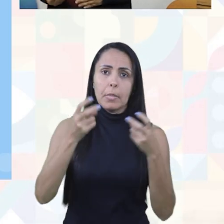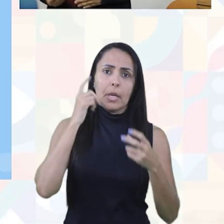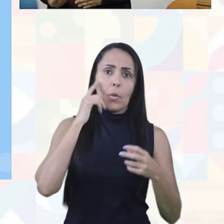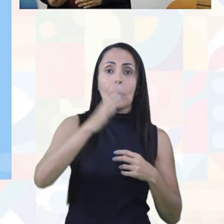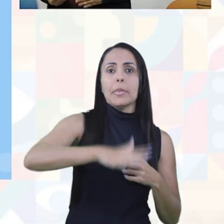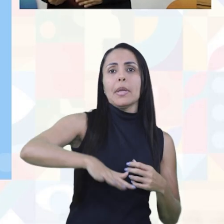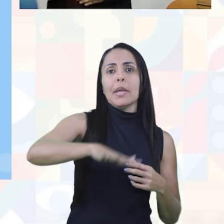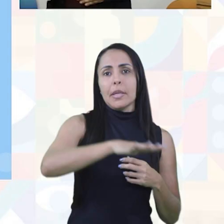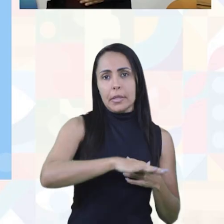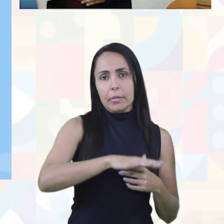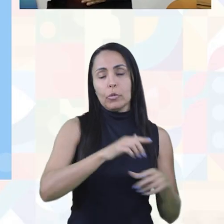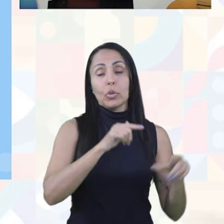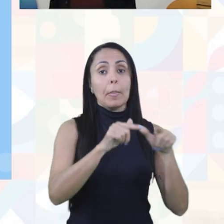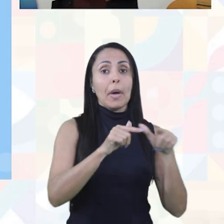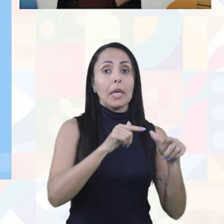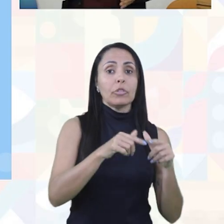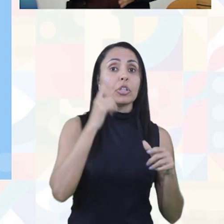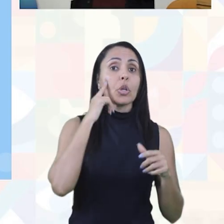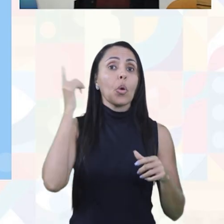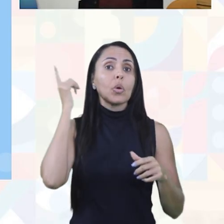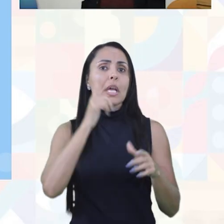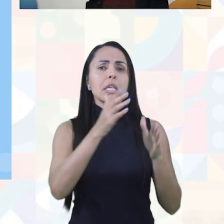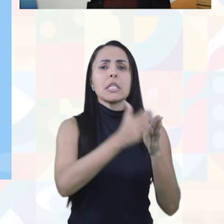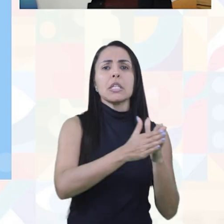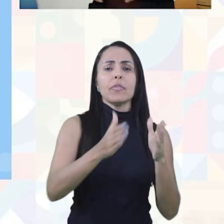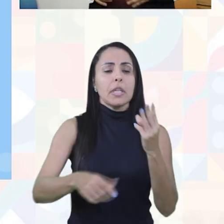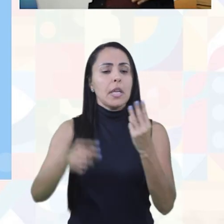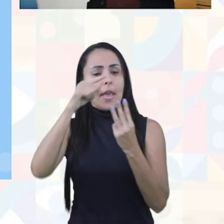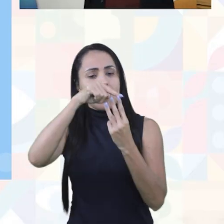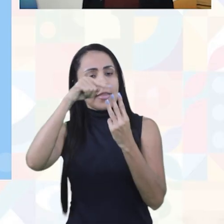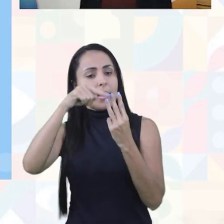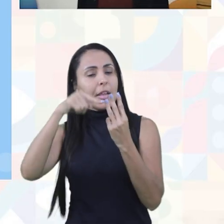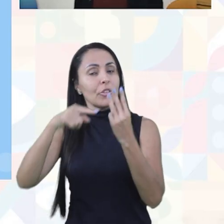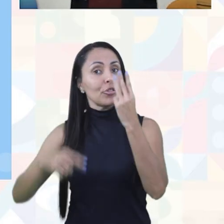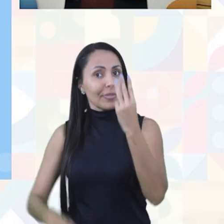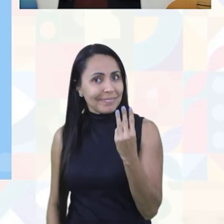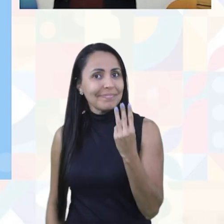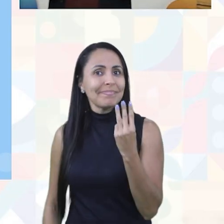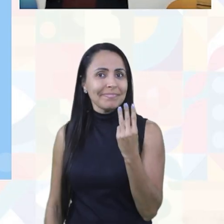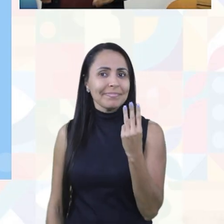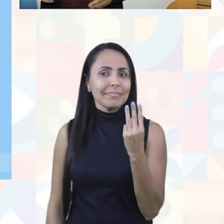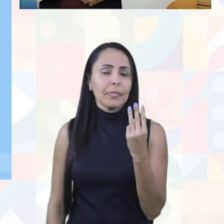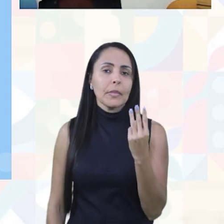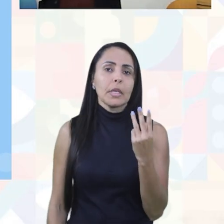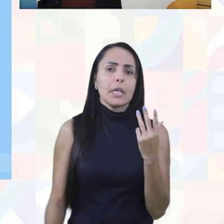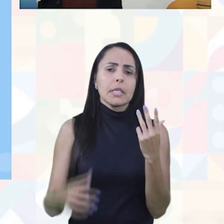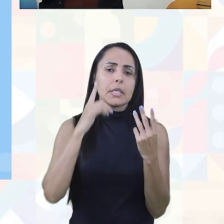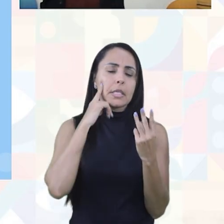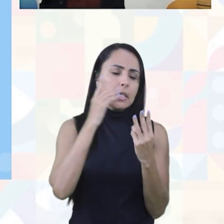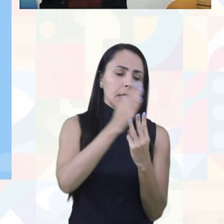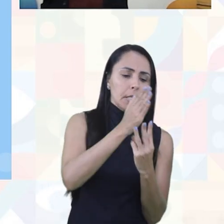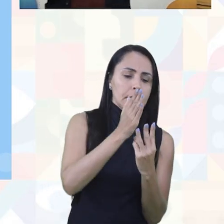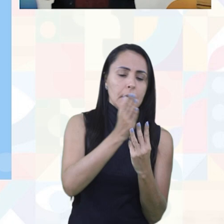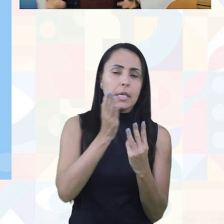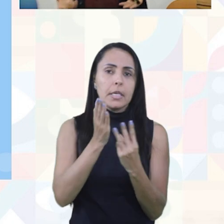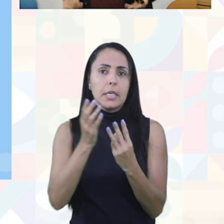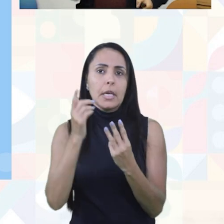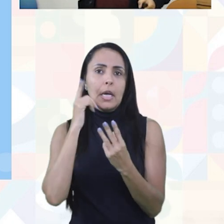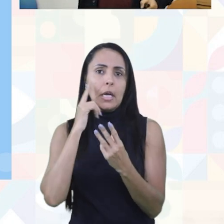ambiente laboral, a gente consegue dividir ele em três elementos, em três pontos, que seriam os